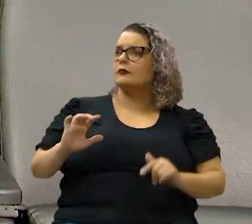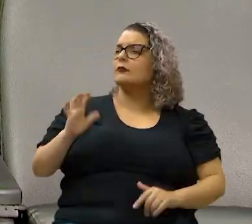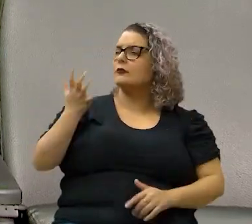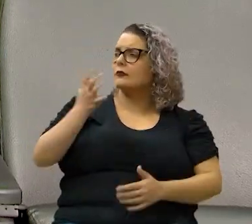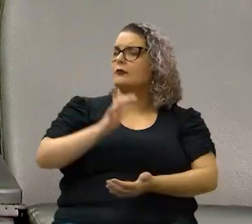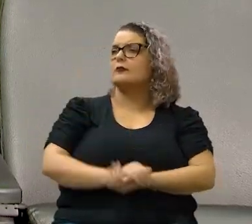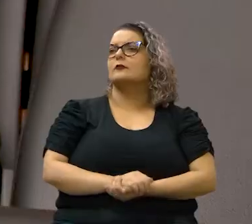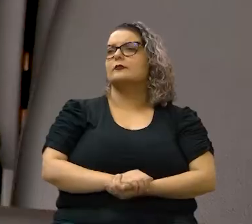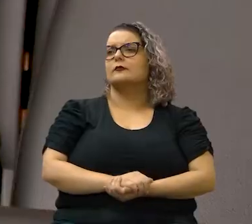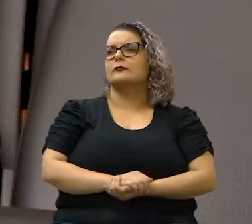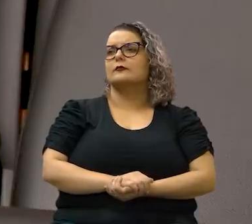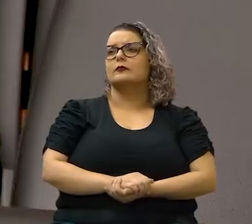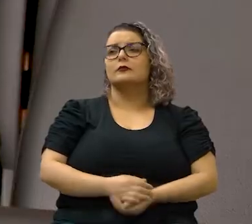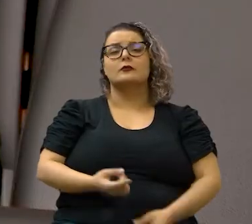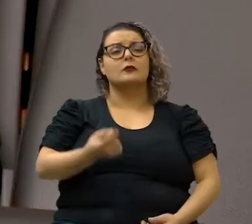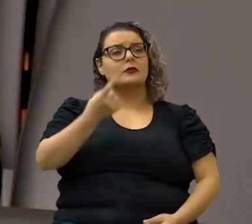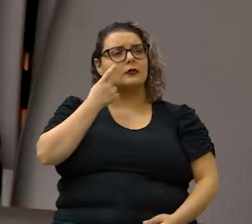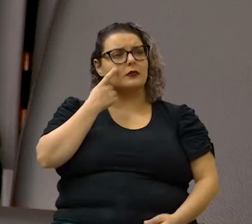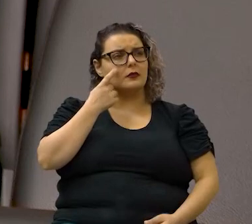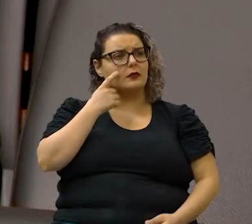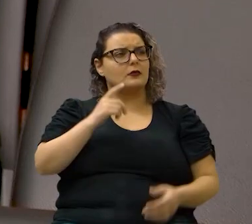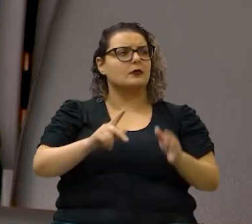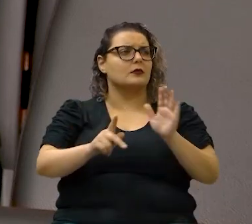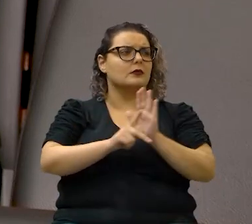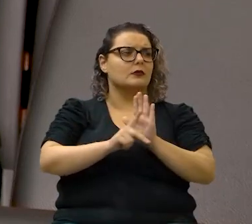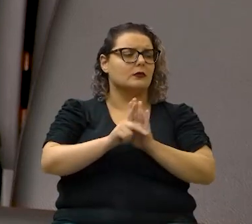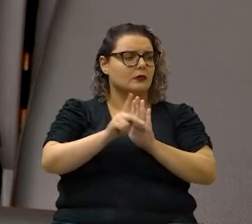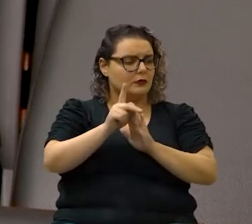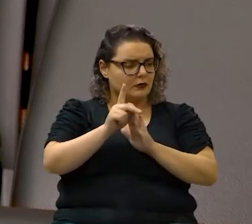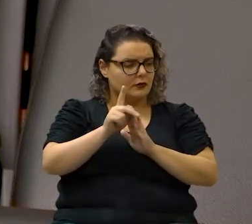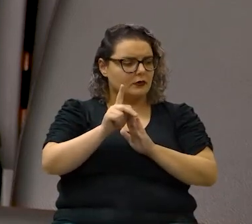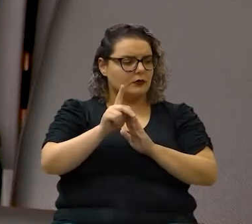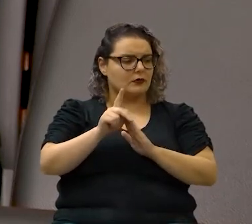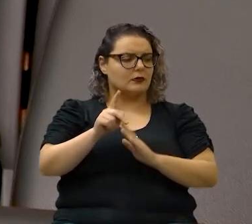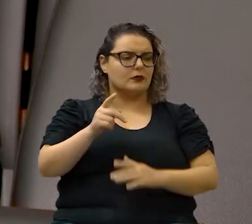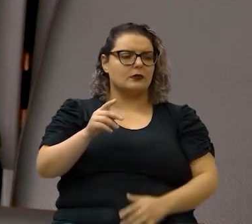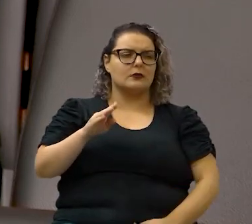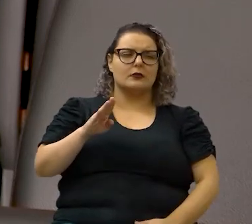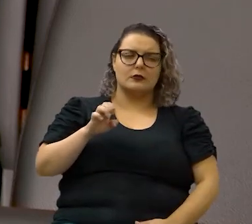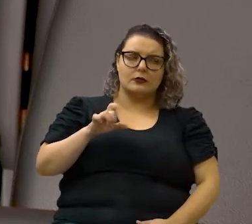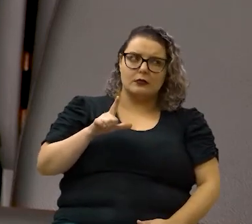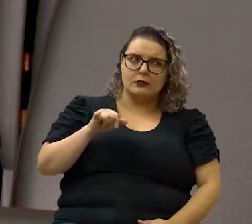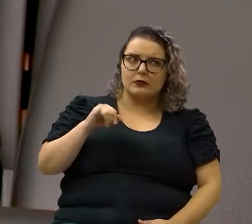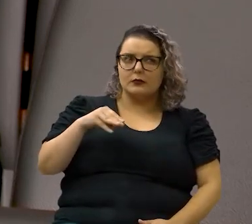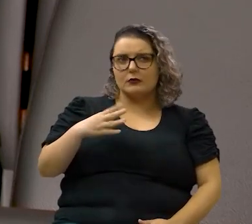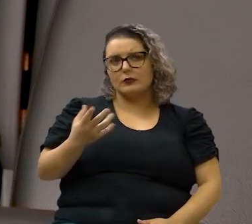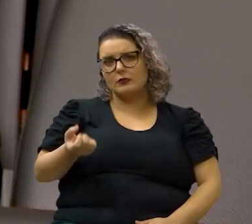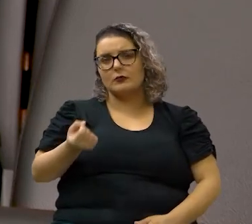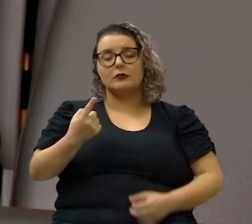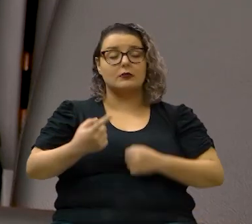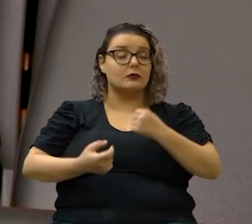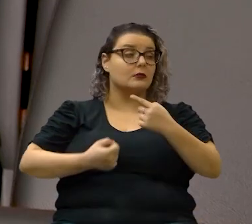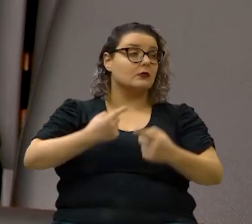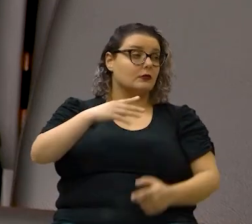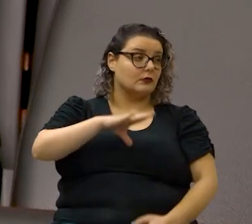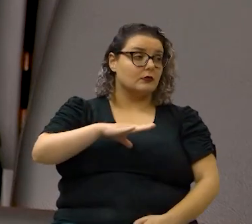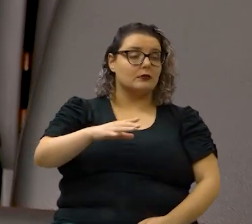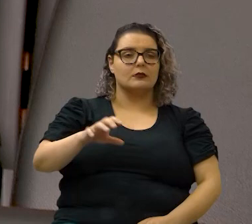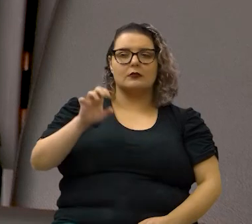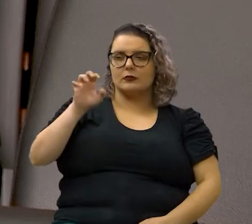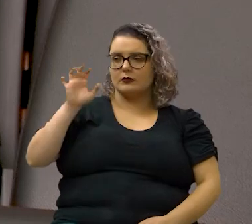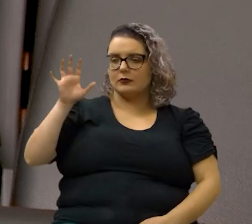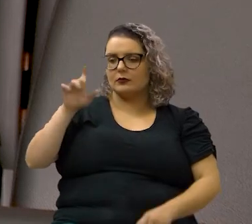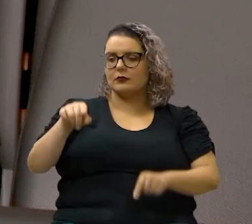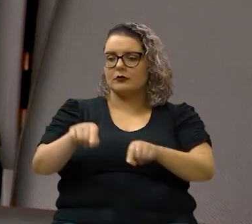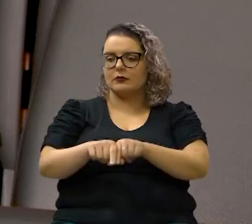elas aconteceriam? Olha, esse projeto, na verdade, é inspirado em Berlim, em algumas cidades na Europa